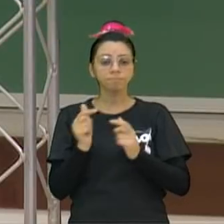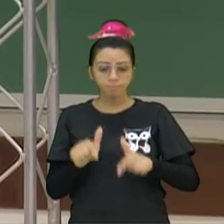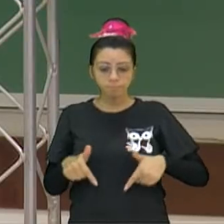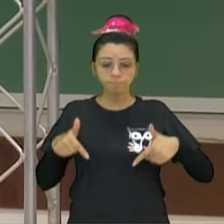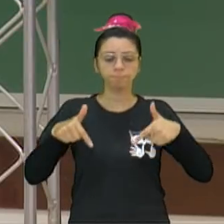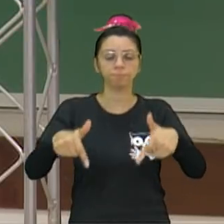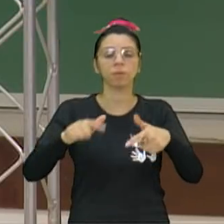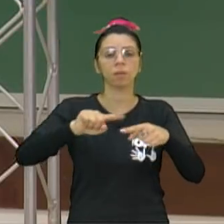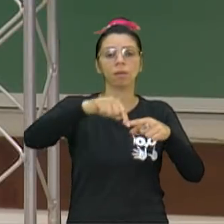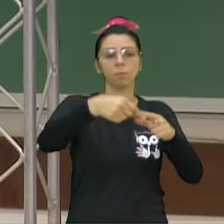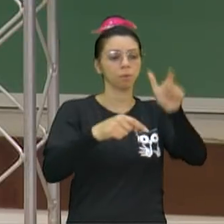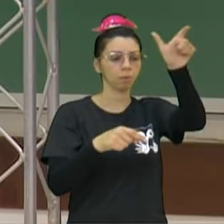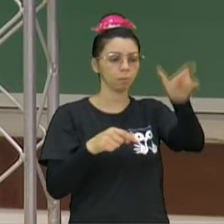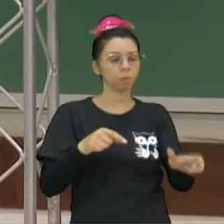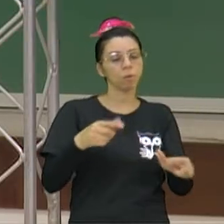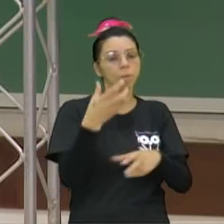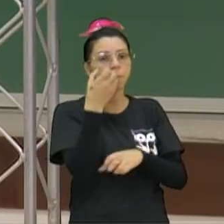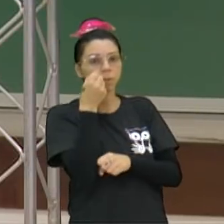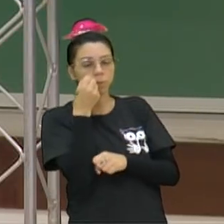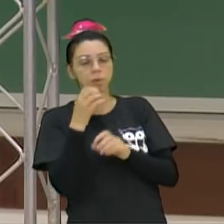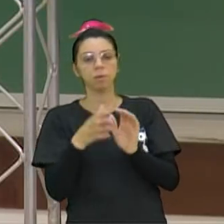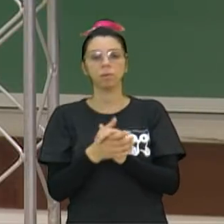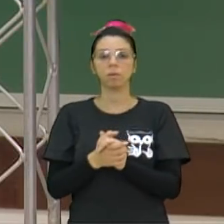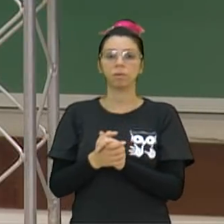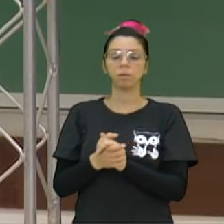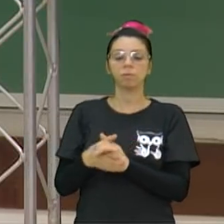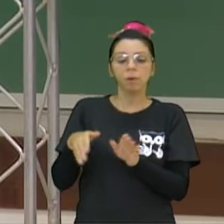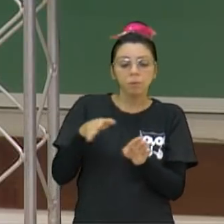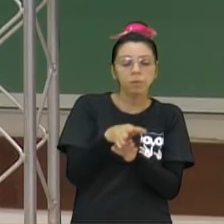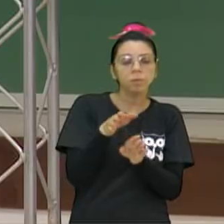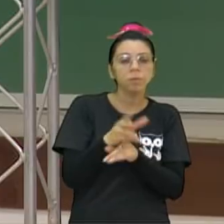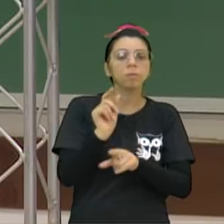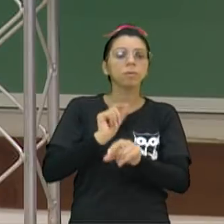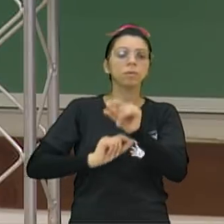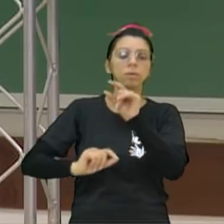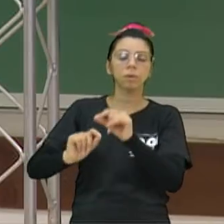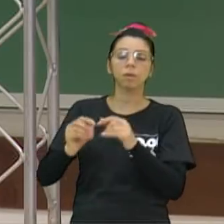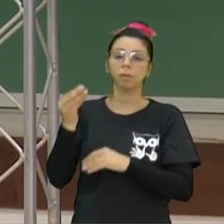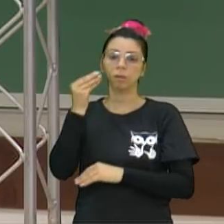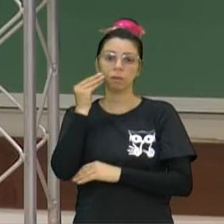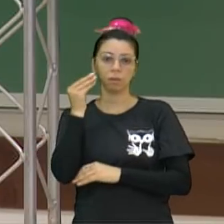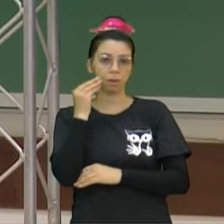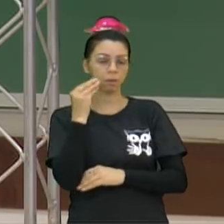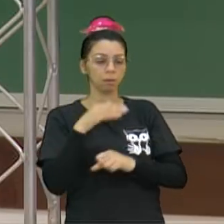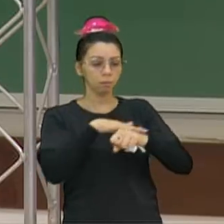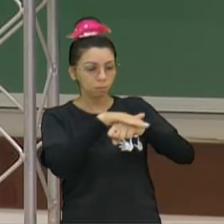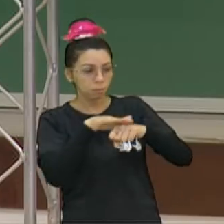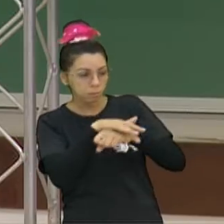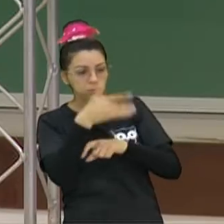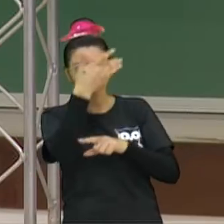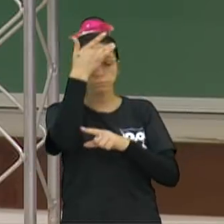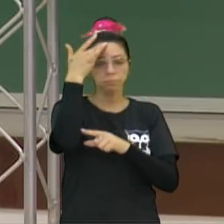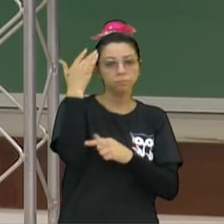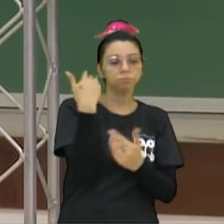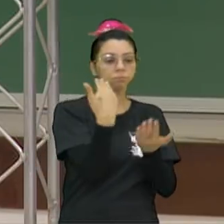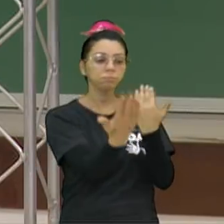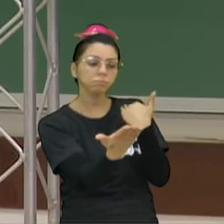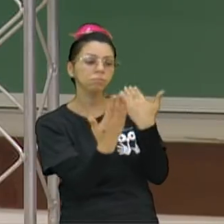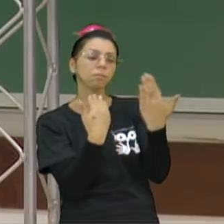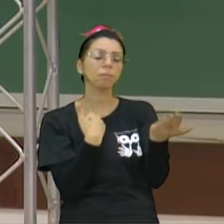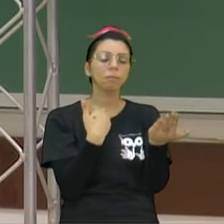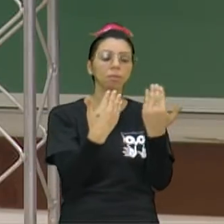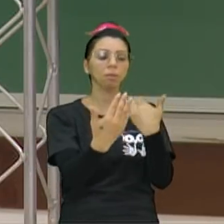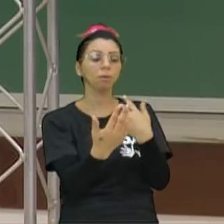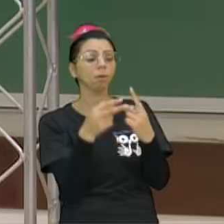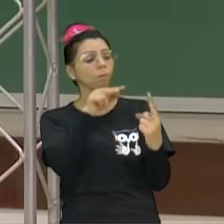sido magoado por alguém? Então, a assertividade vai orientar no seguinte sentido: tenta conversar com a pessoa, né? Tenta expor o seu